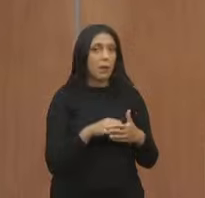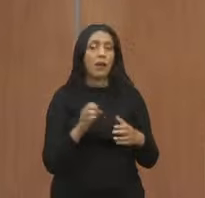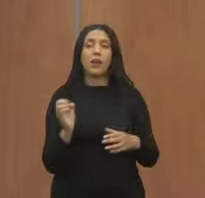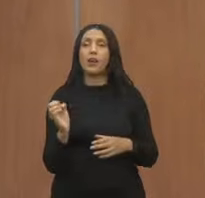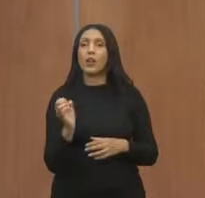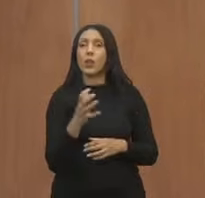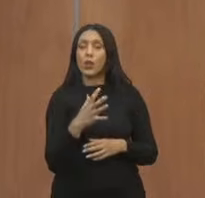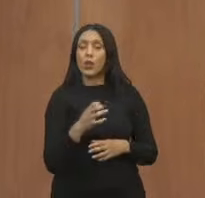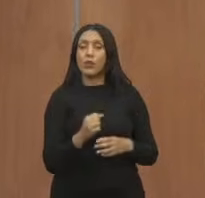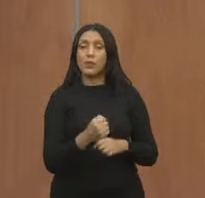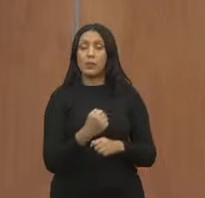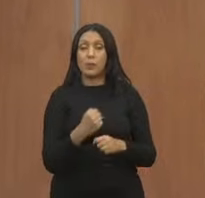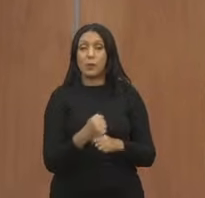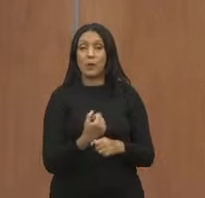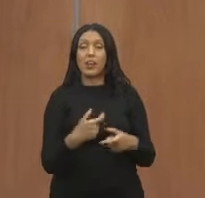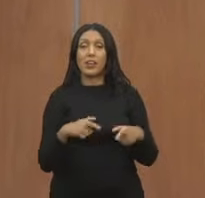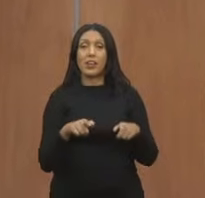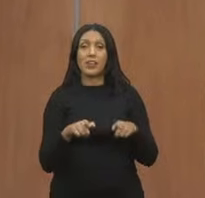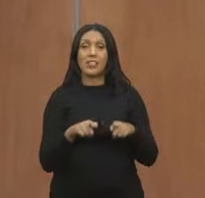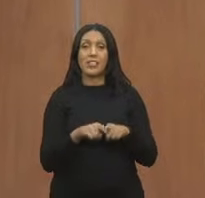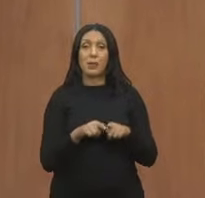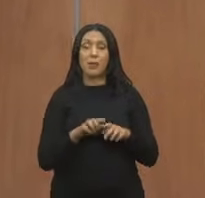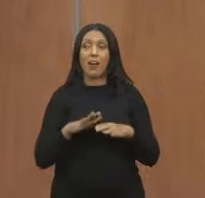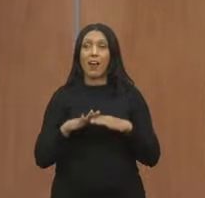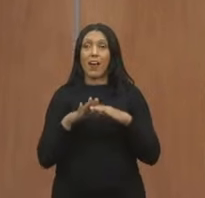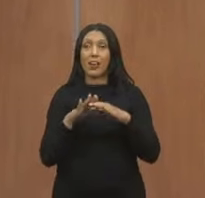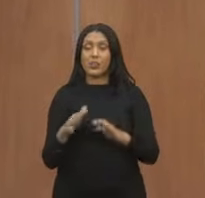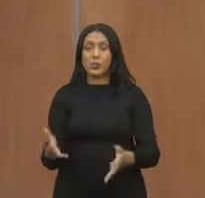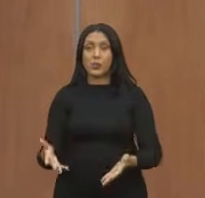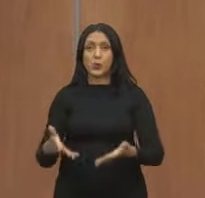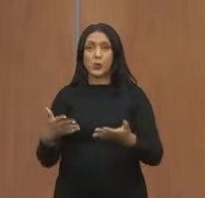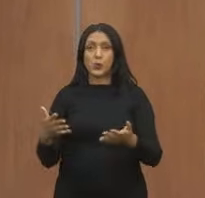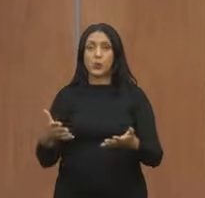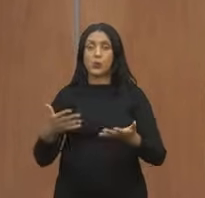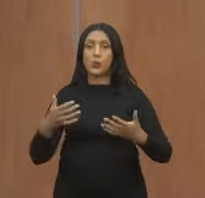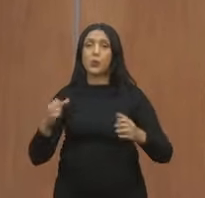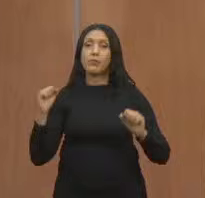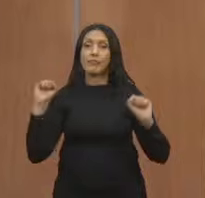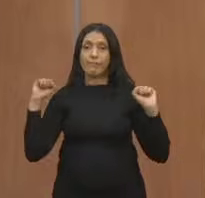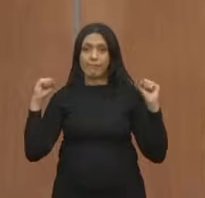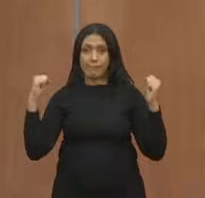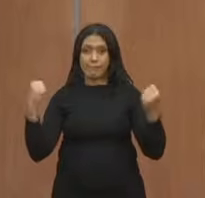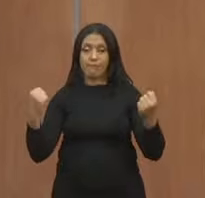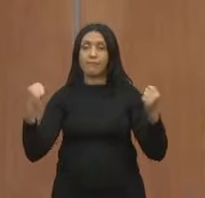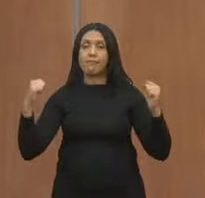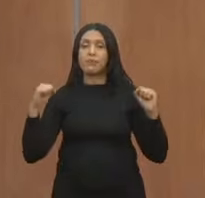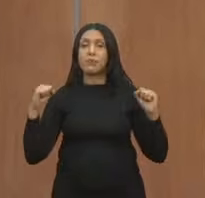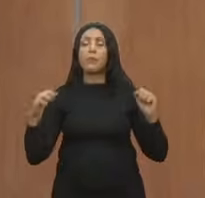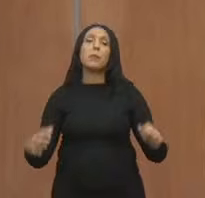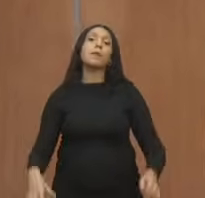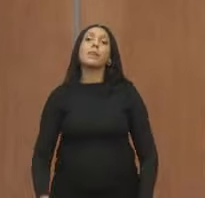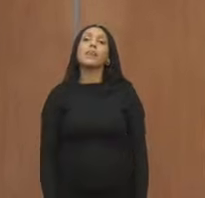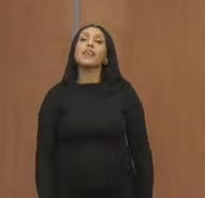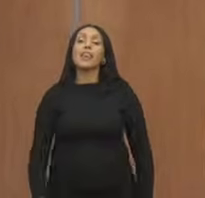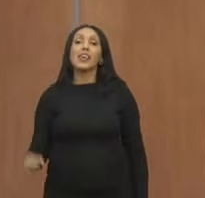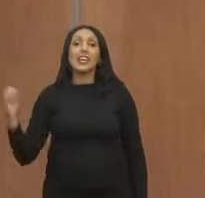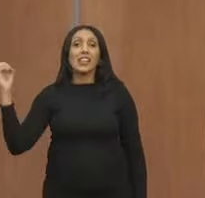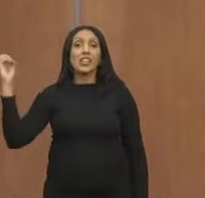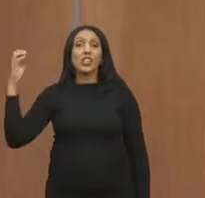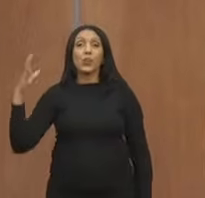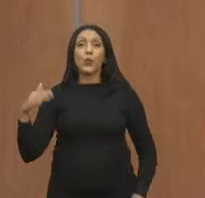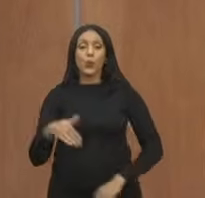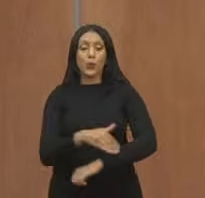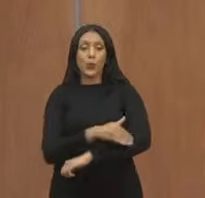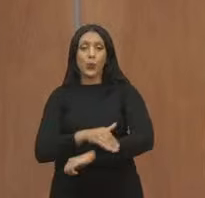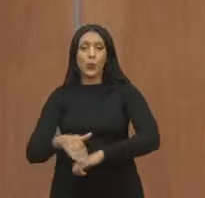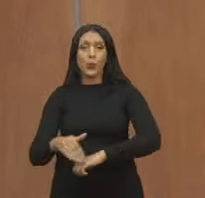muito importante, né, a universalização da iluminação pública com 100% LED. O quanto que é importante,